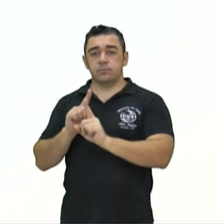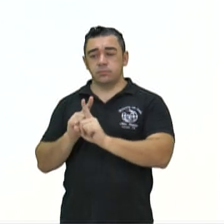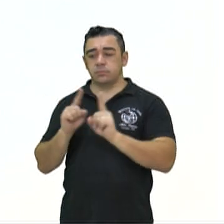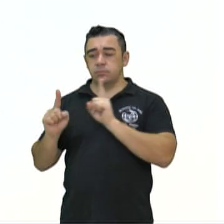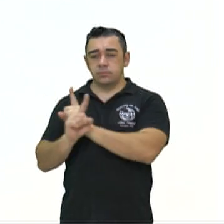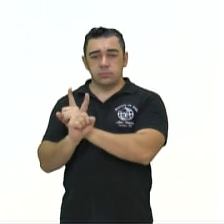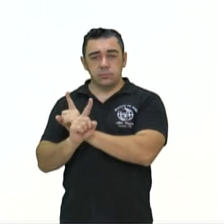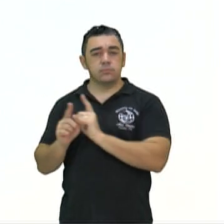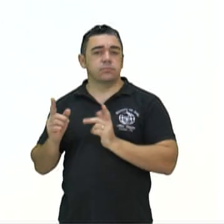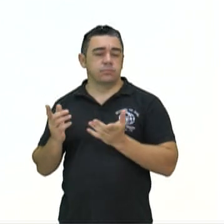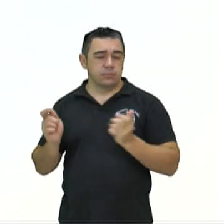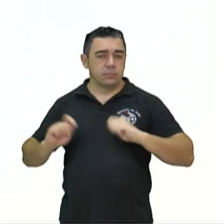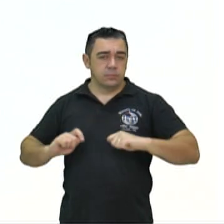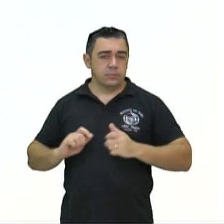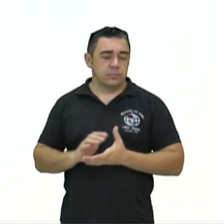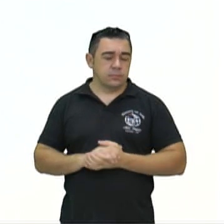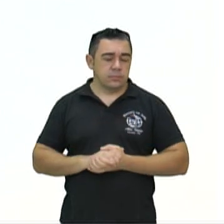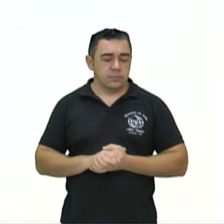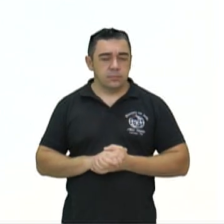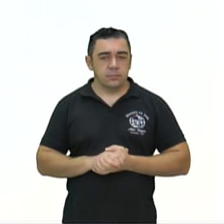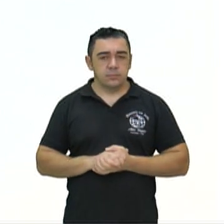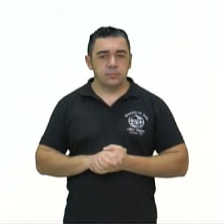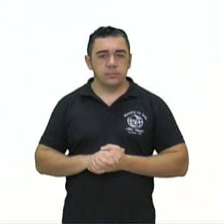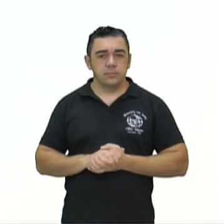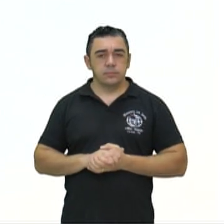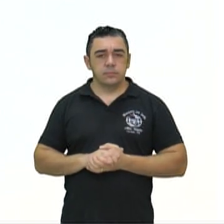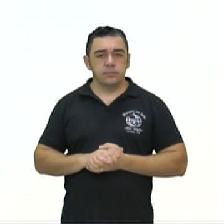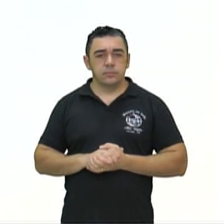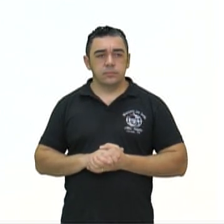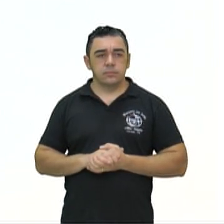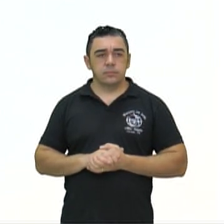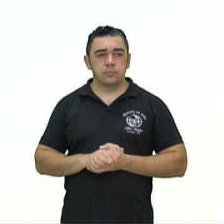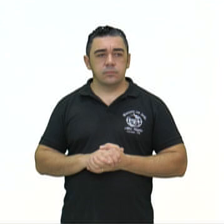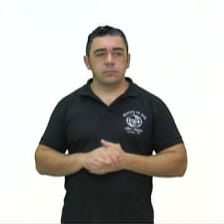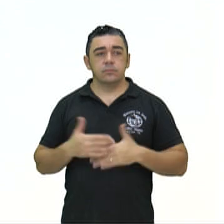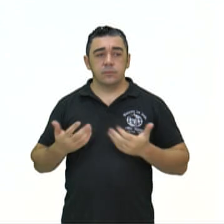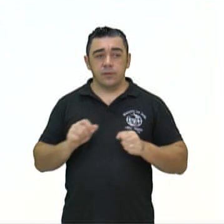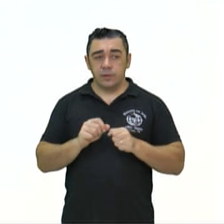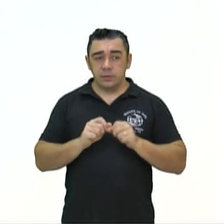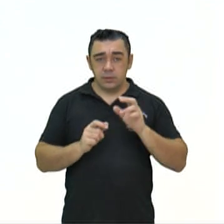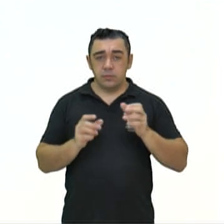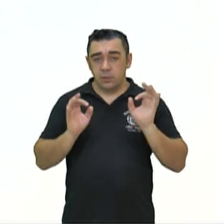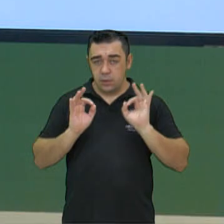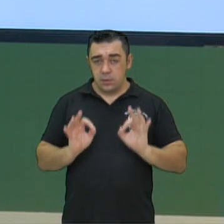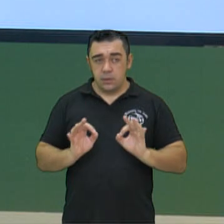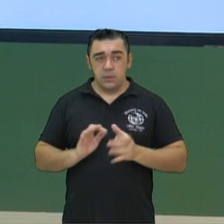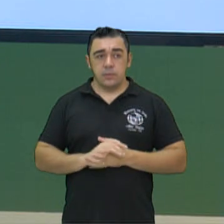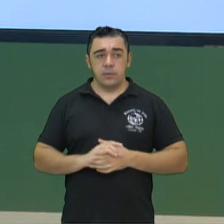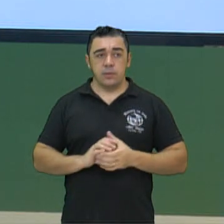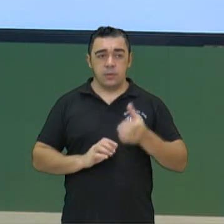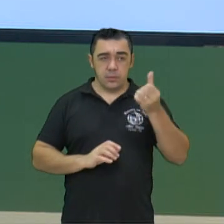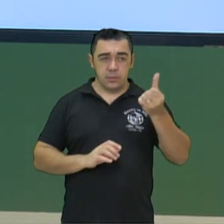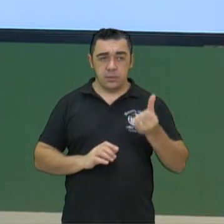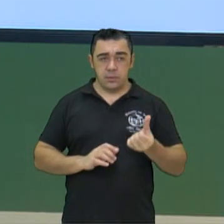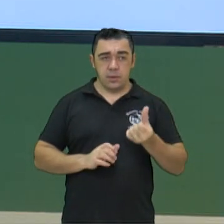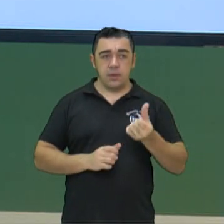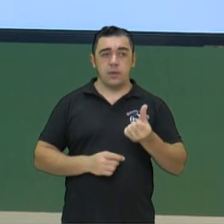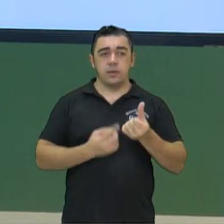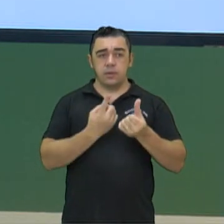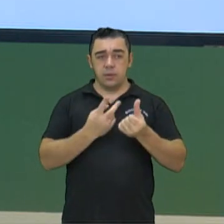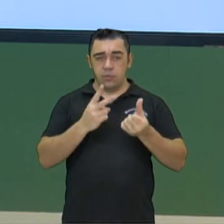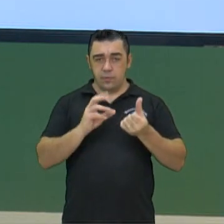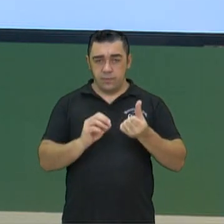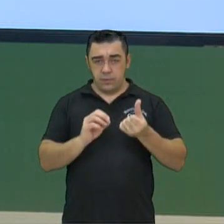3 possibilidades de estar trocando eles de lugar. Fazendo a permutação do